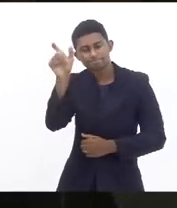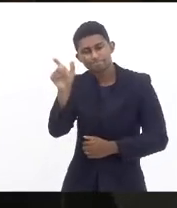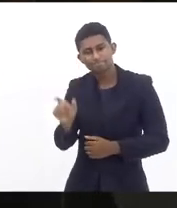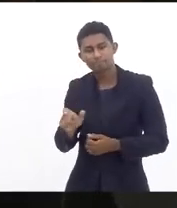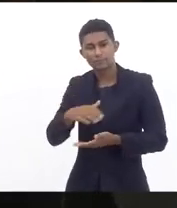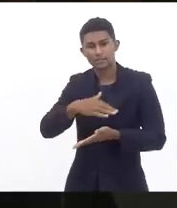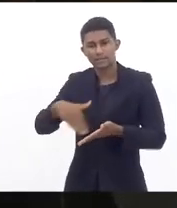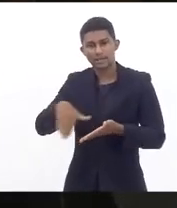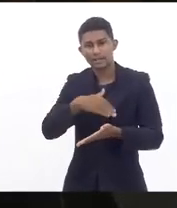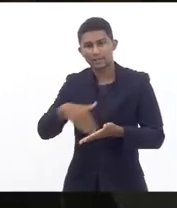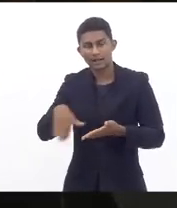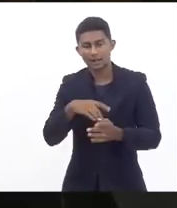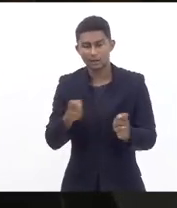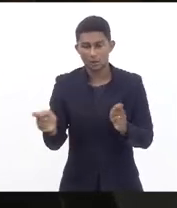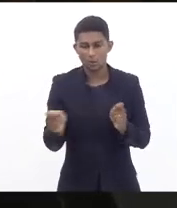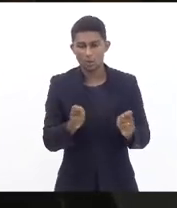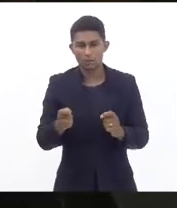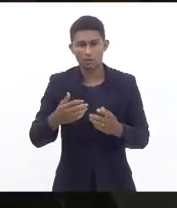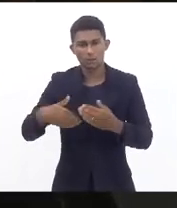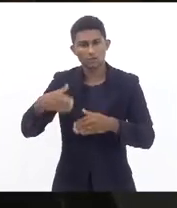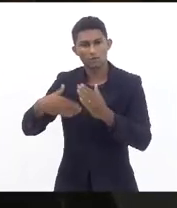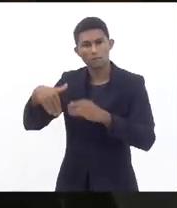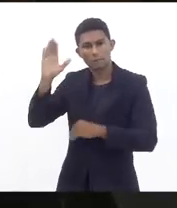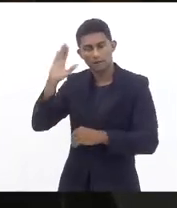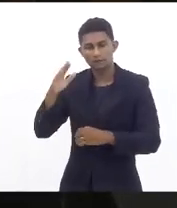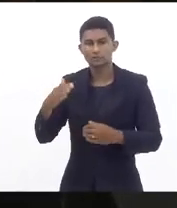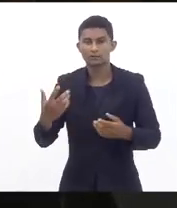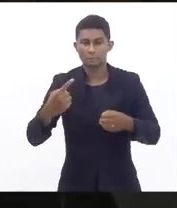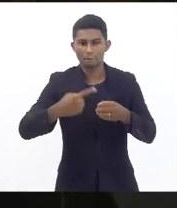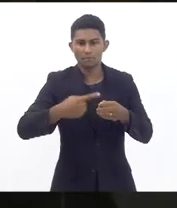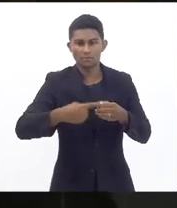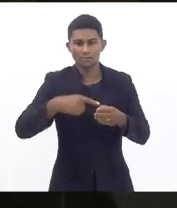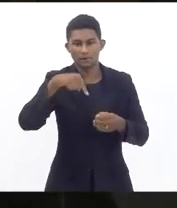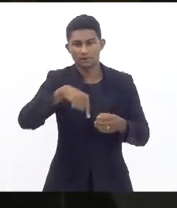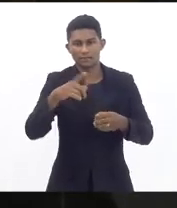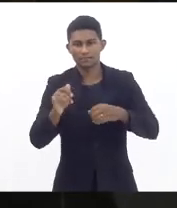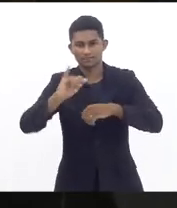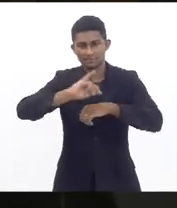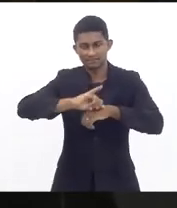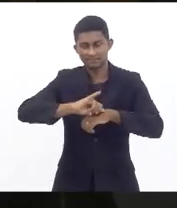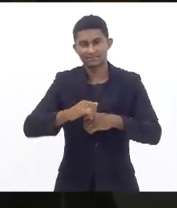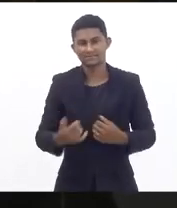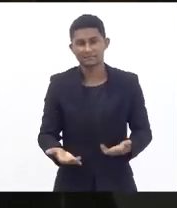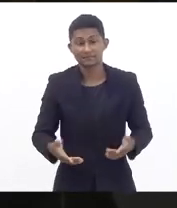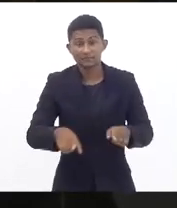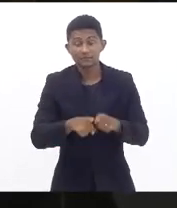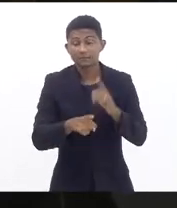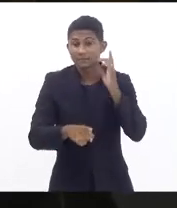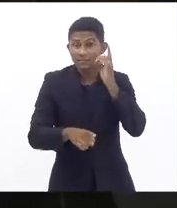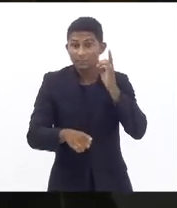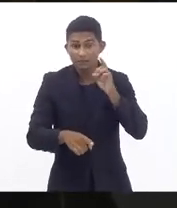Desenvolvimento Econômico do município da capital. Cumprimentar o deputado Zaca,